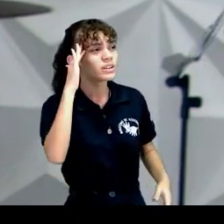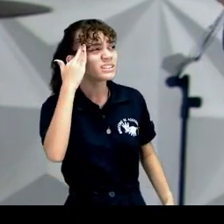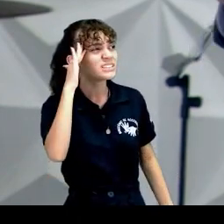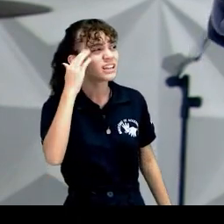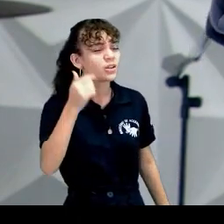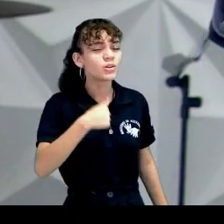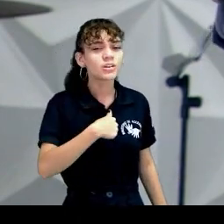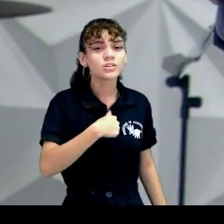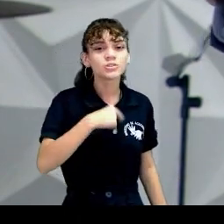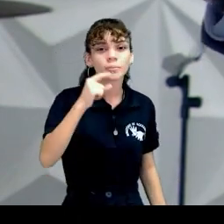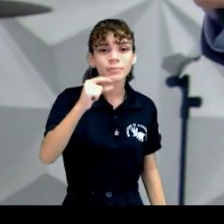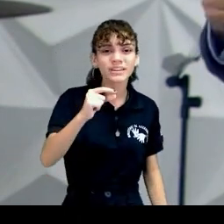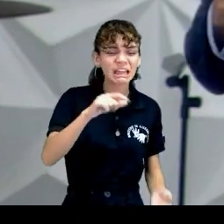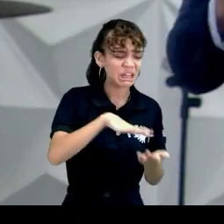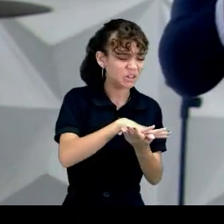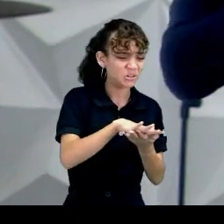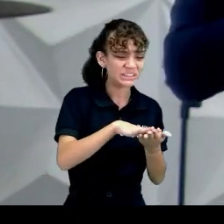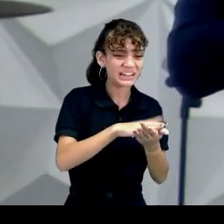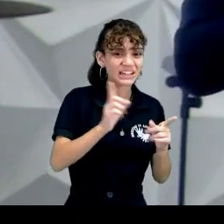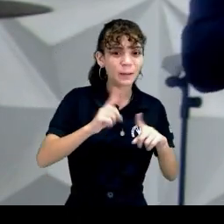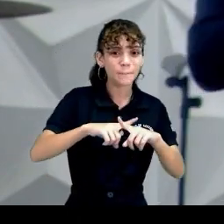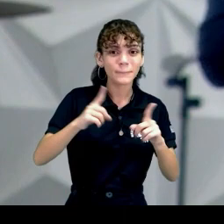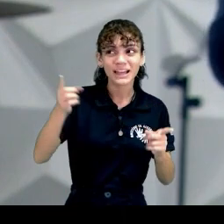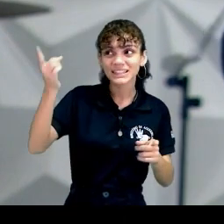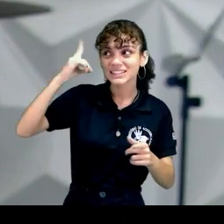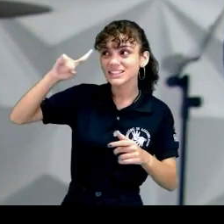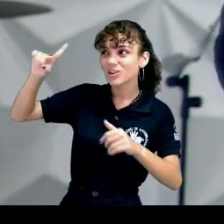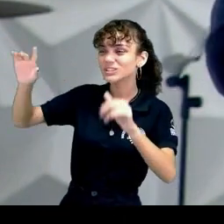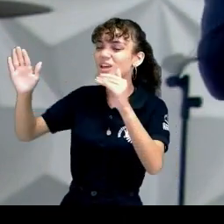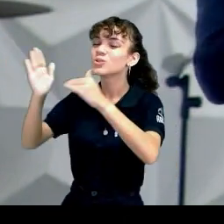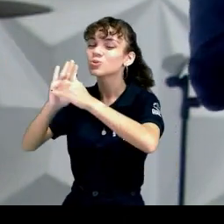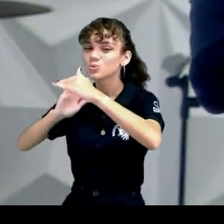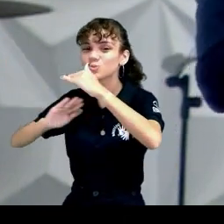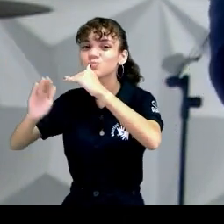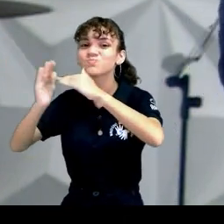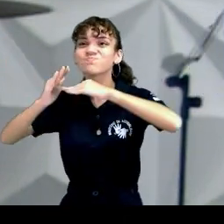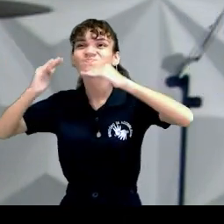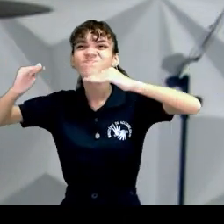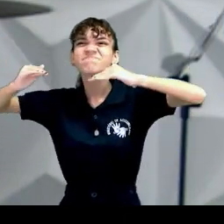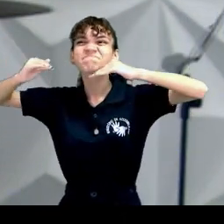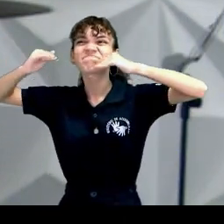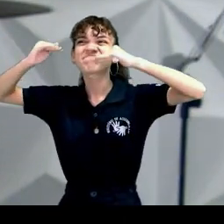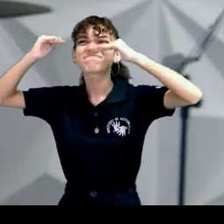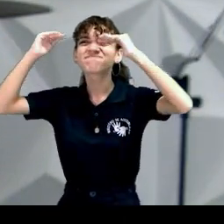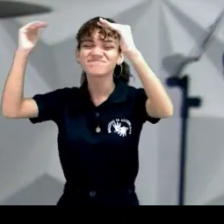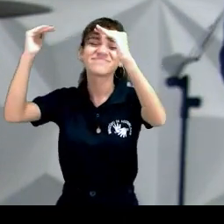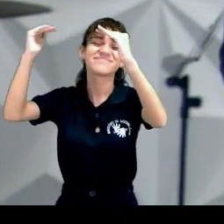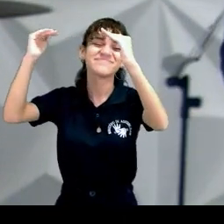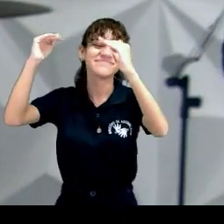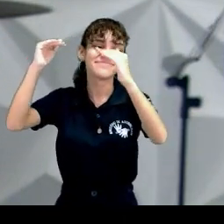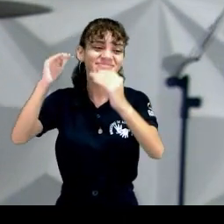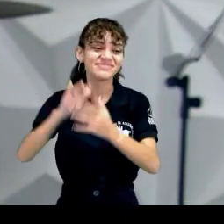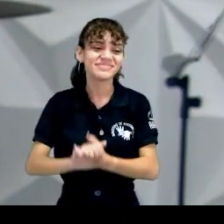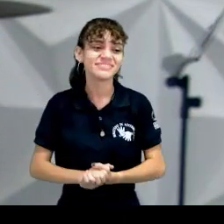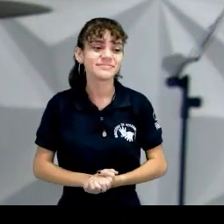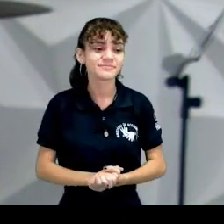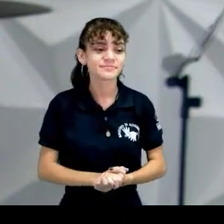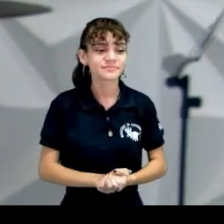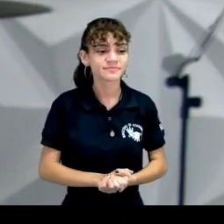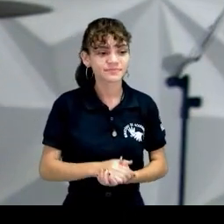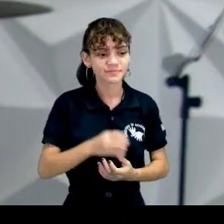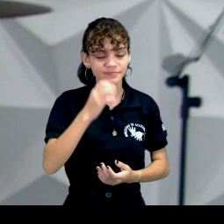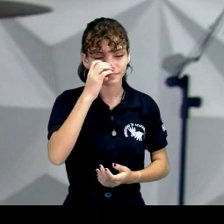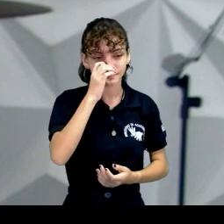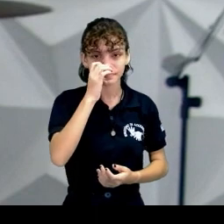é todo poderoso, que Ele tem trabalhado e Ele tem poder de curar inclusive a lepra. Aquilo que